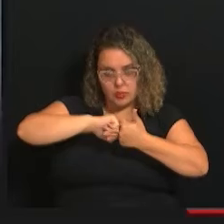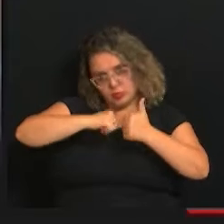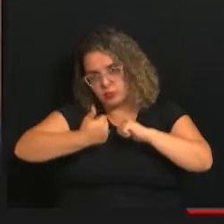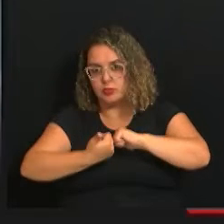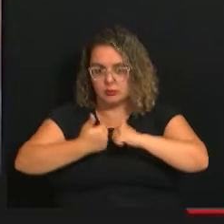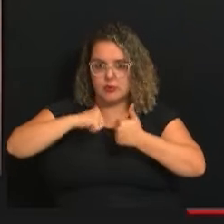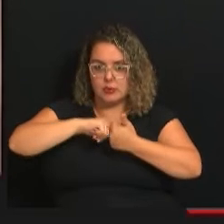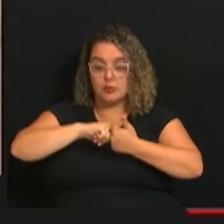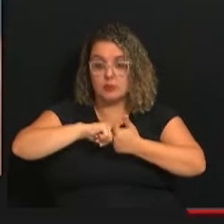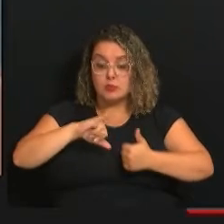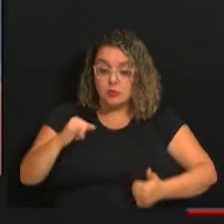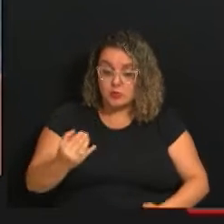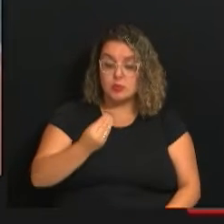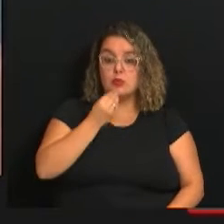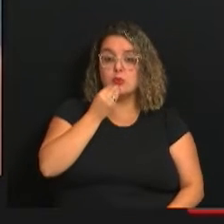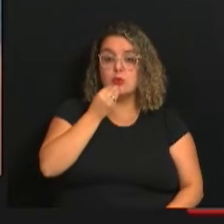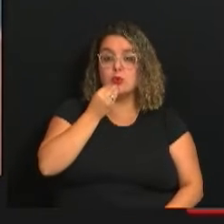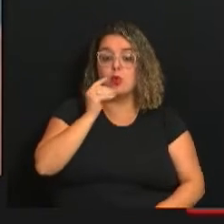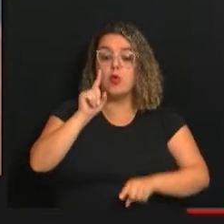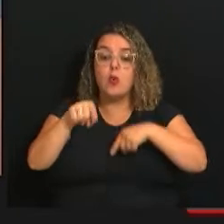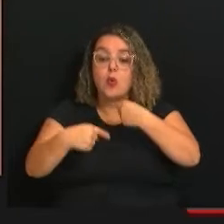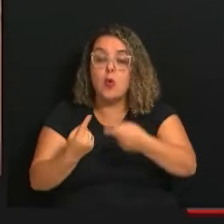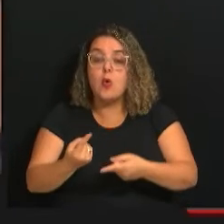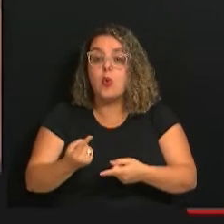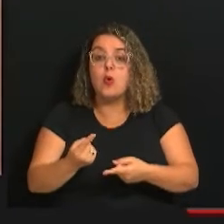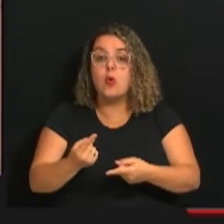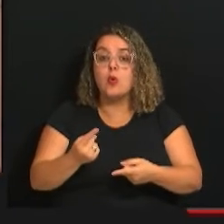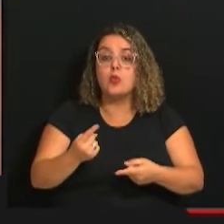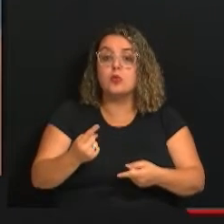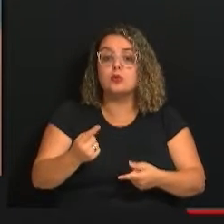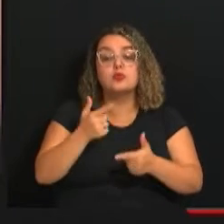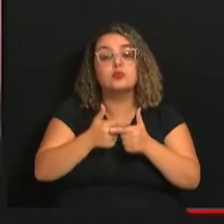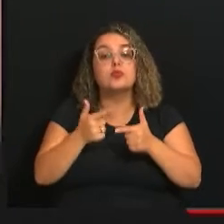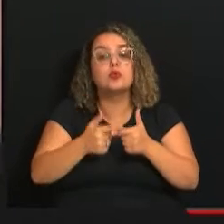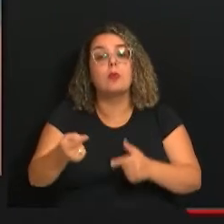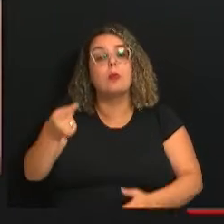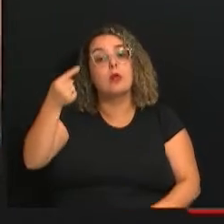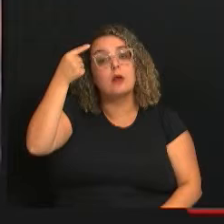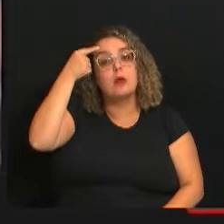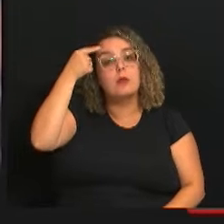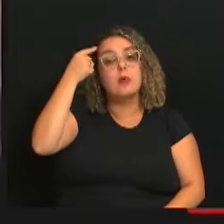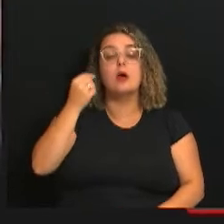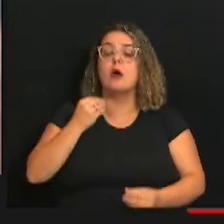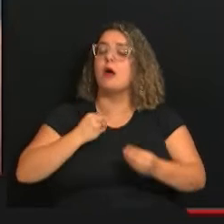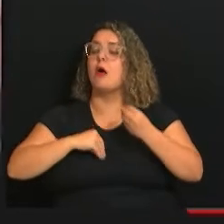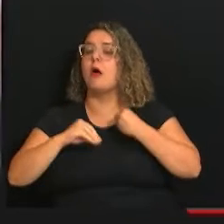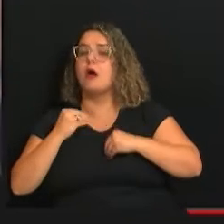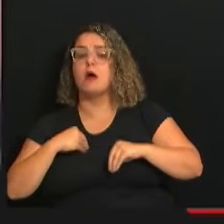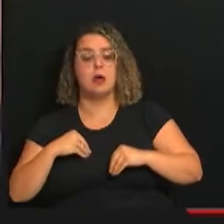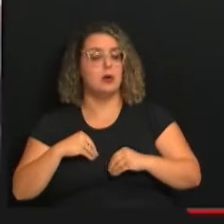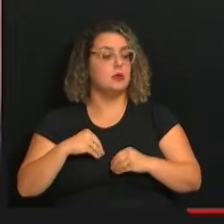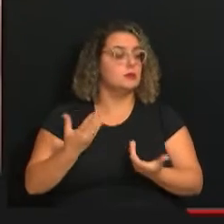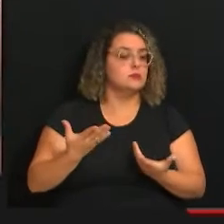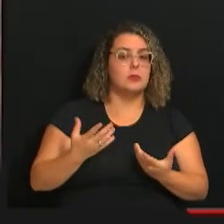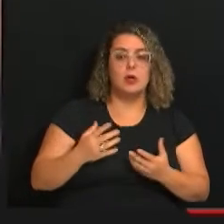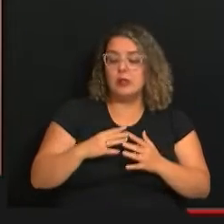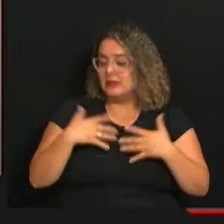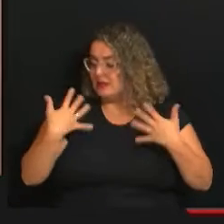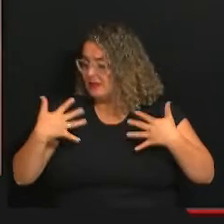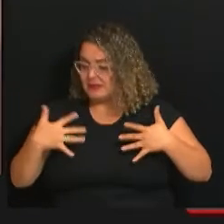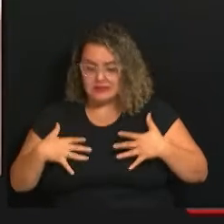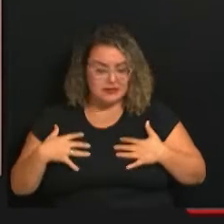fiquei pensando muito nisso. E, como uma forma de terapia, eu quis escrever esse